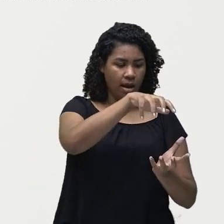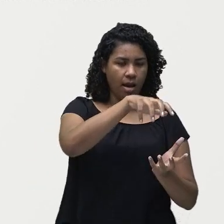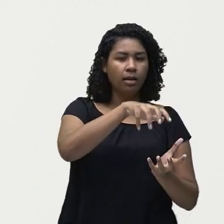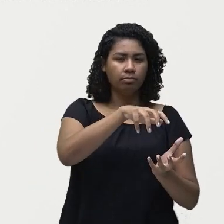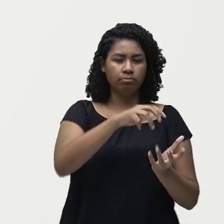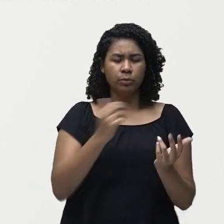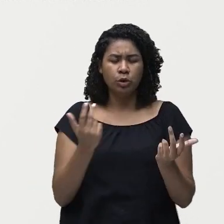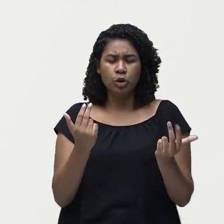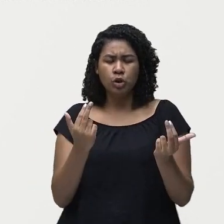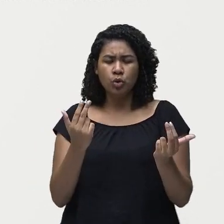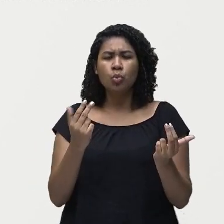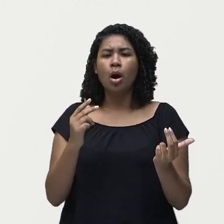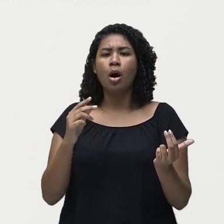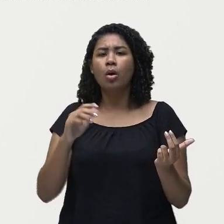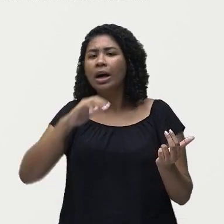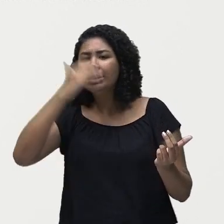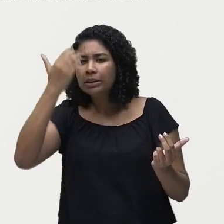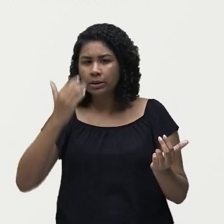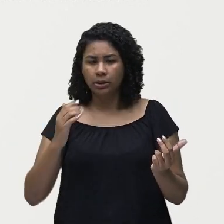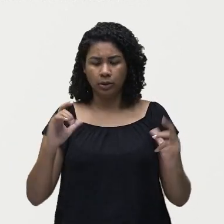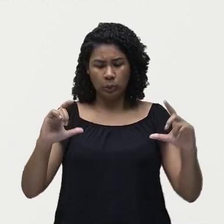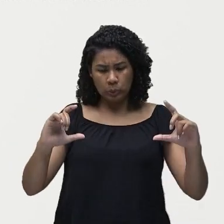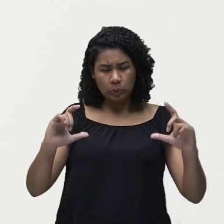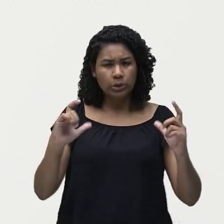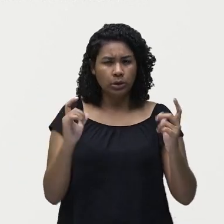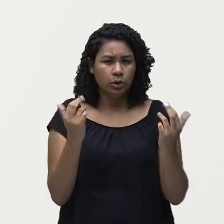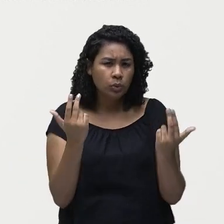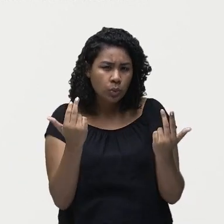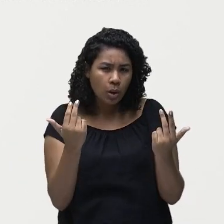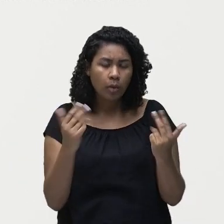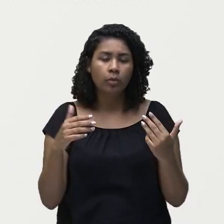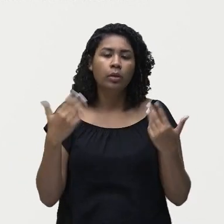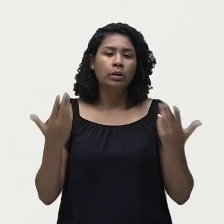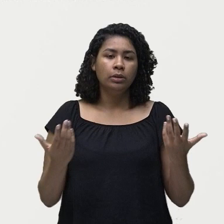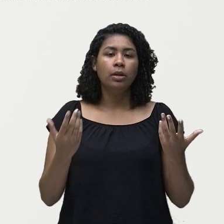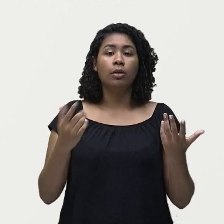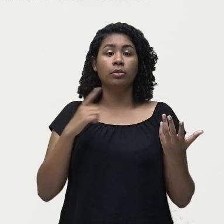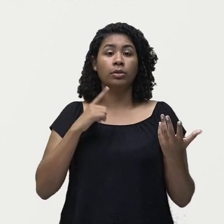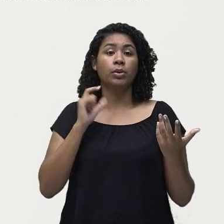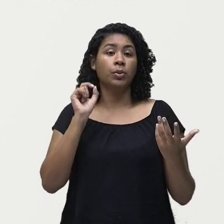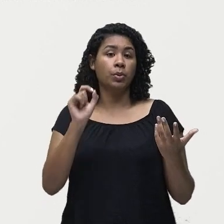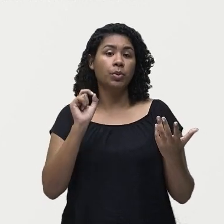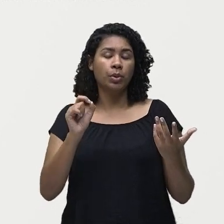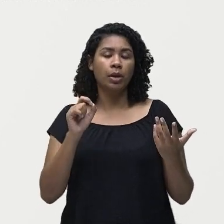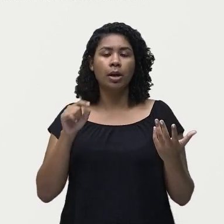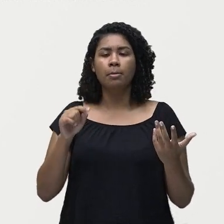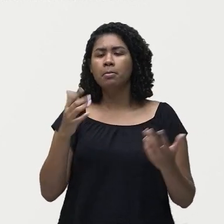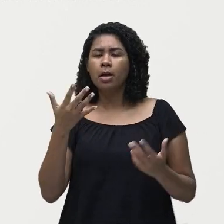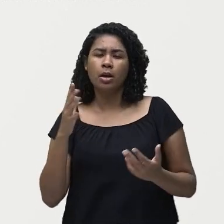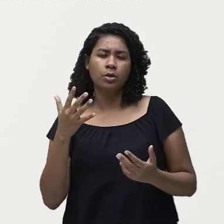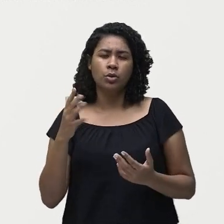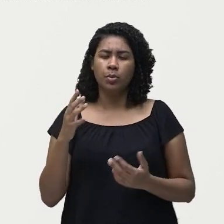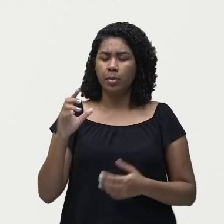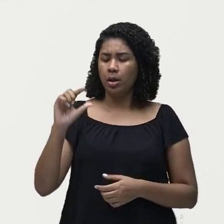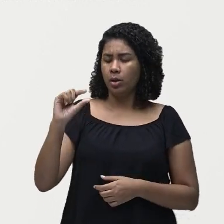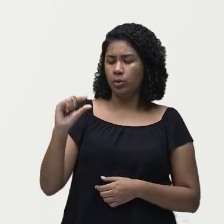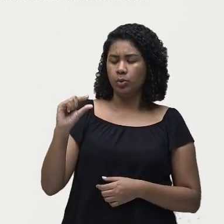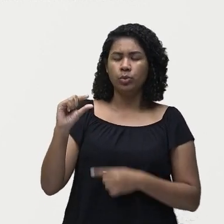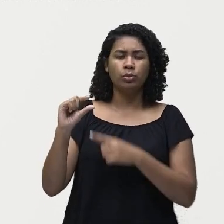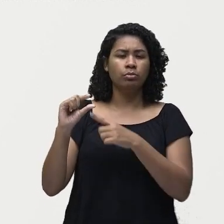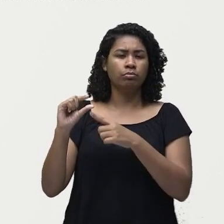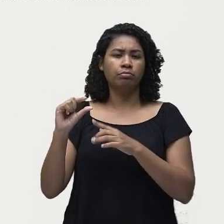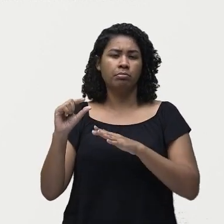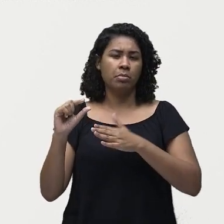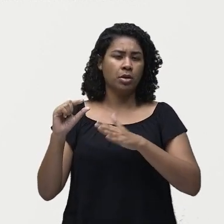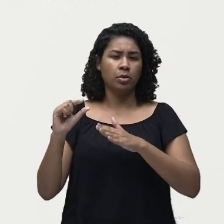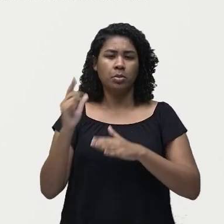essa camada inferior, que contém o ar que respiramos, teria não mais que a espessura da casca